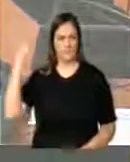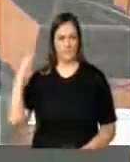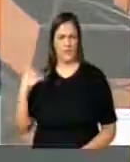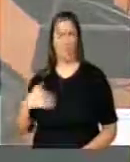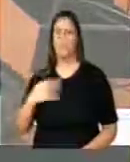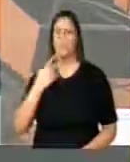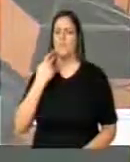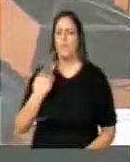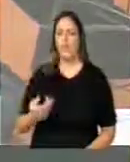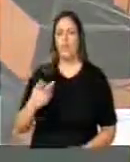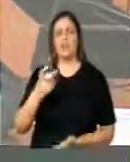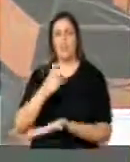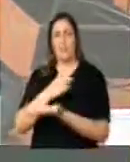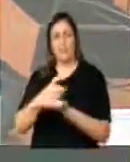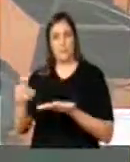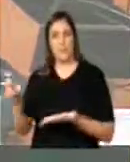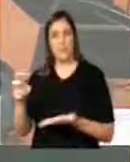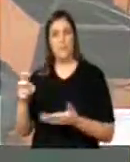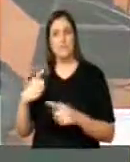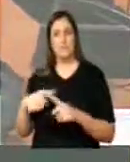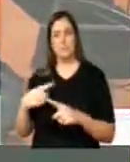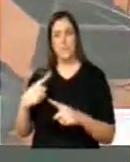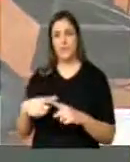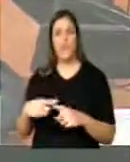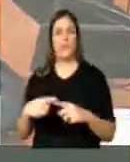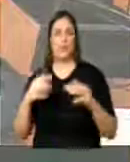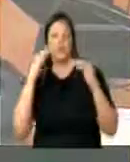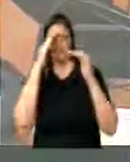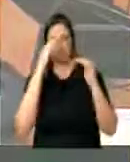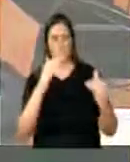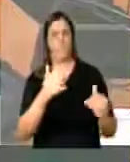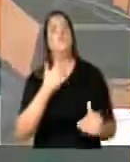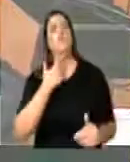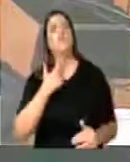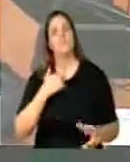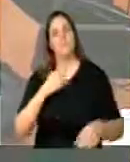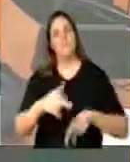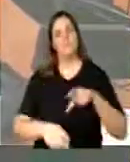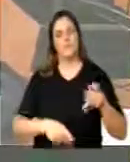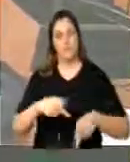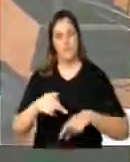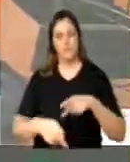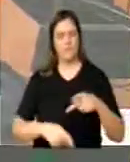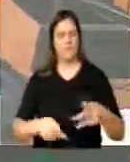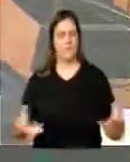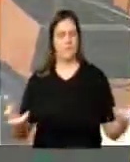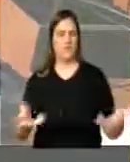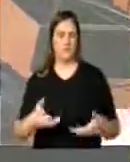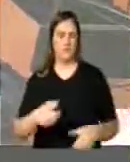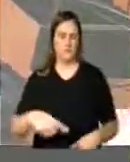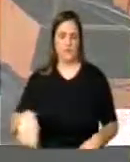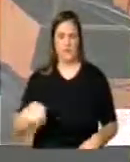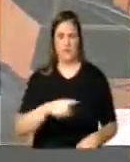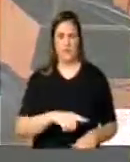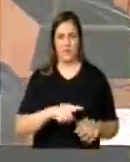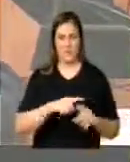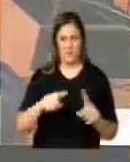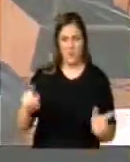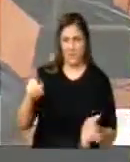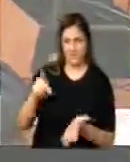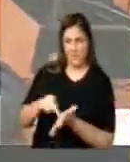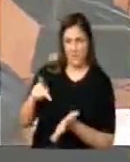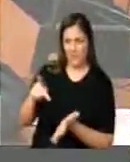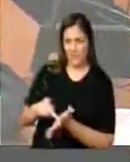a presidenta estavam atendendo ao clamor da sociedade, atendendo às ruas, atendendo ao povo brasileiro. Se é